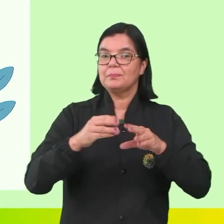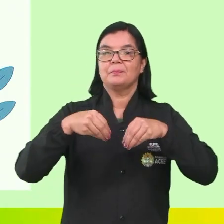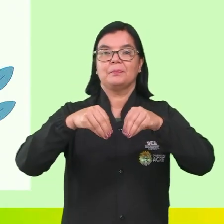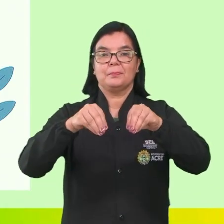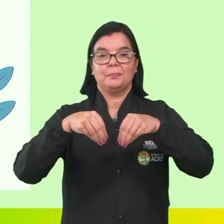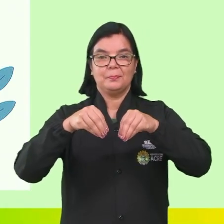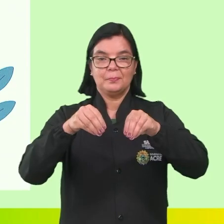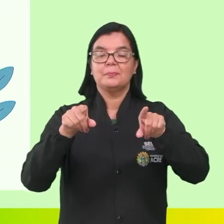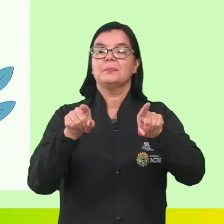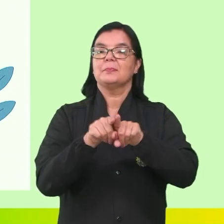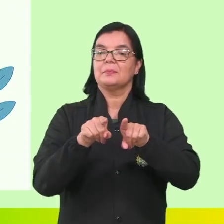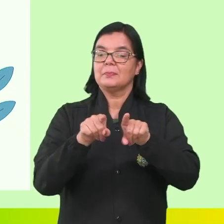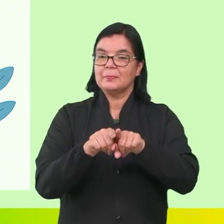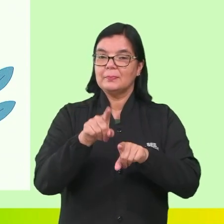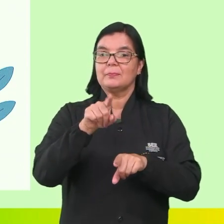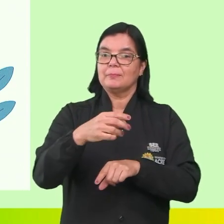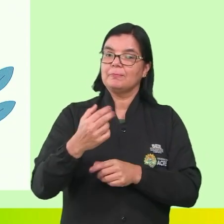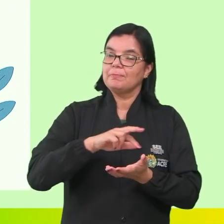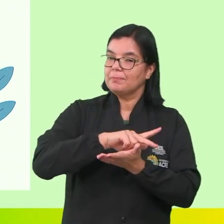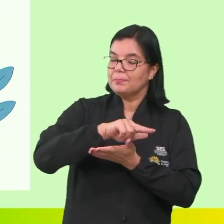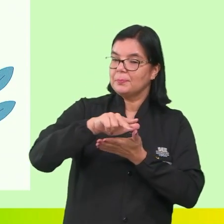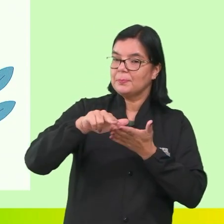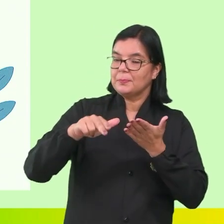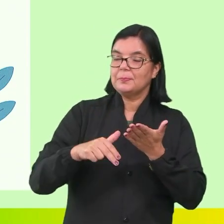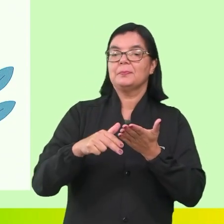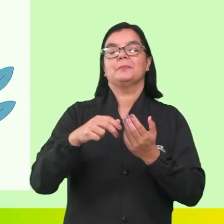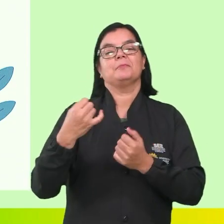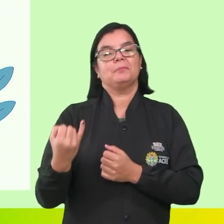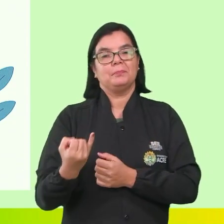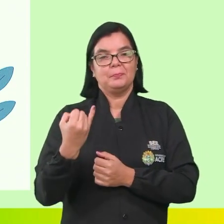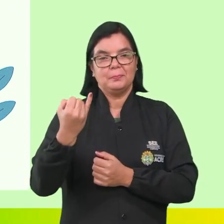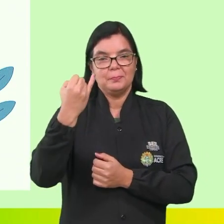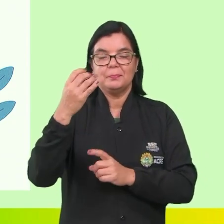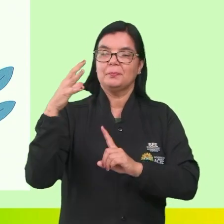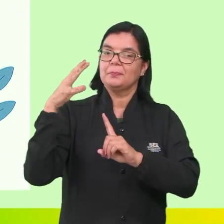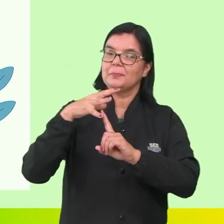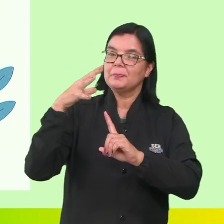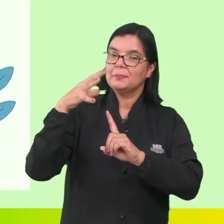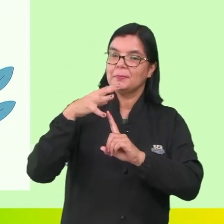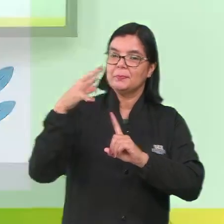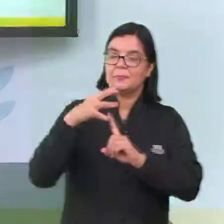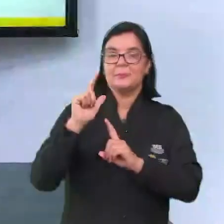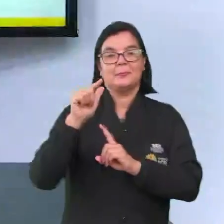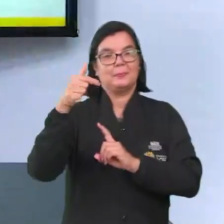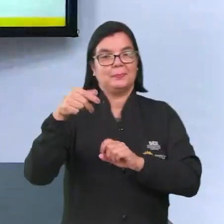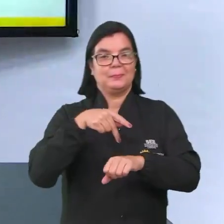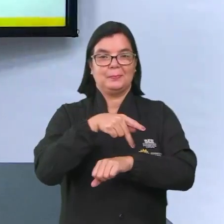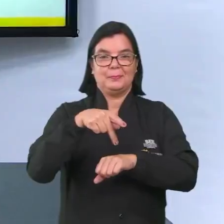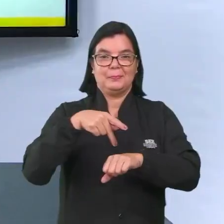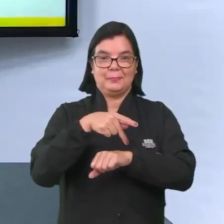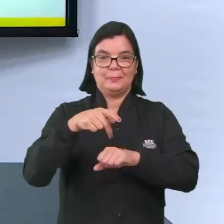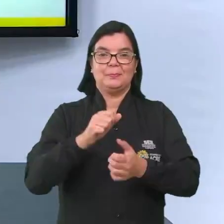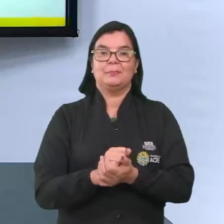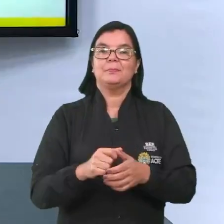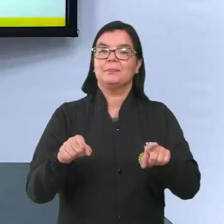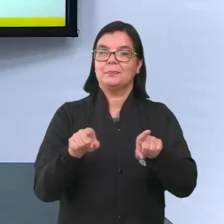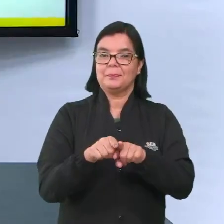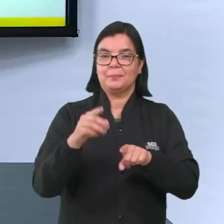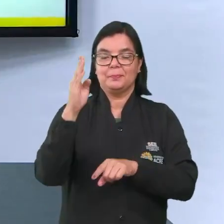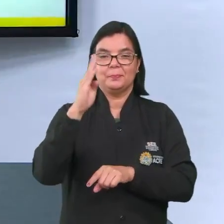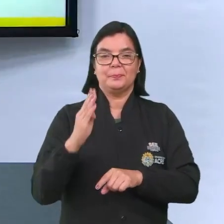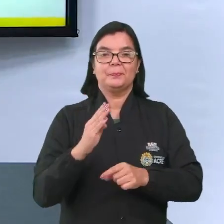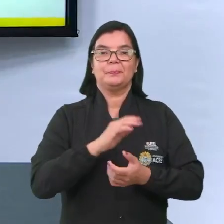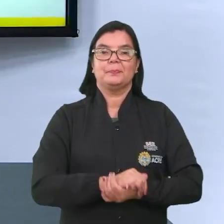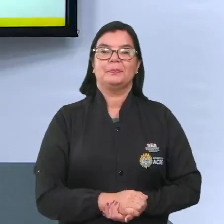o quanto essa cultura ela é diversa e rica e influencia outros países, assim como o